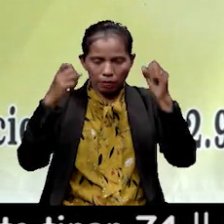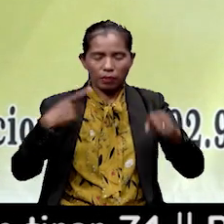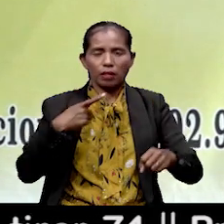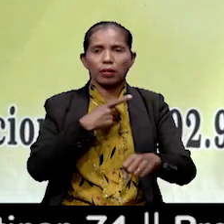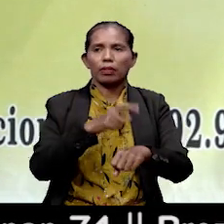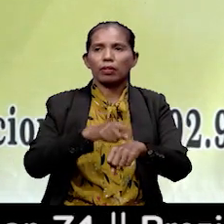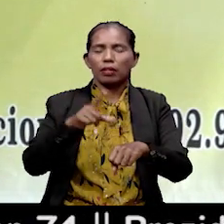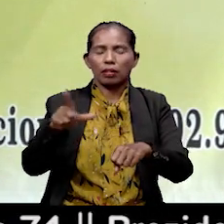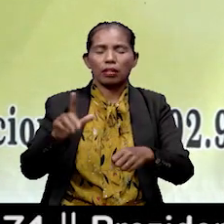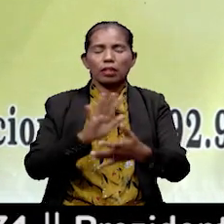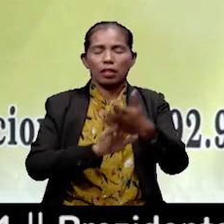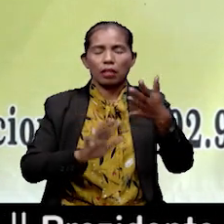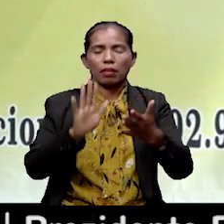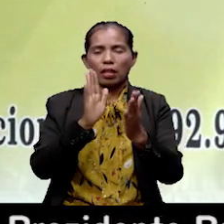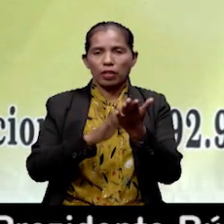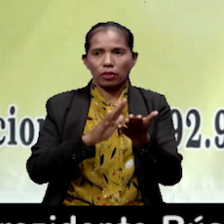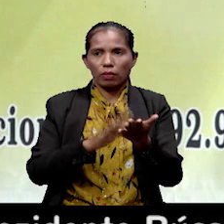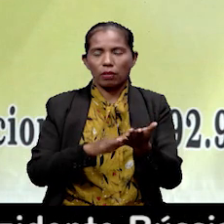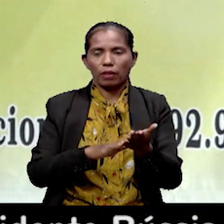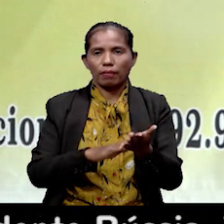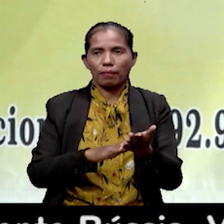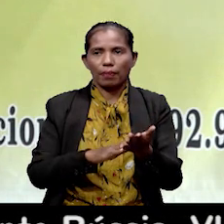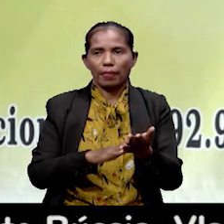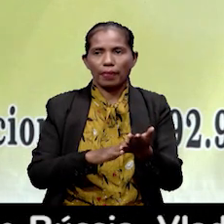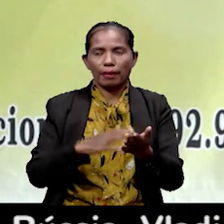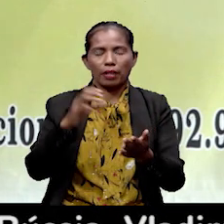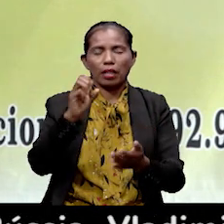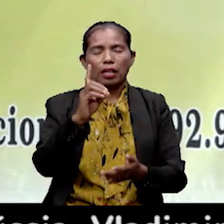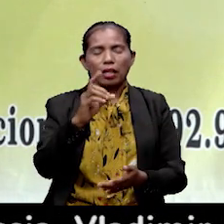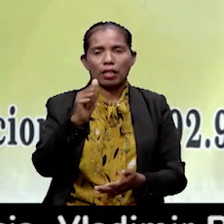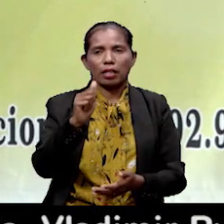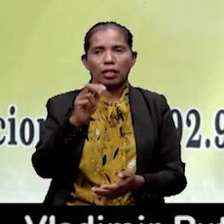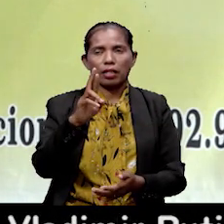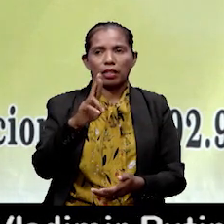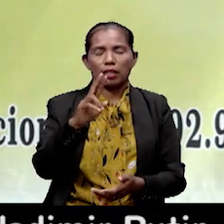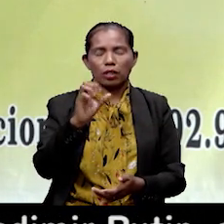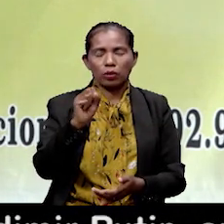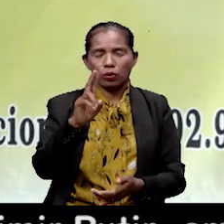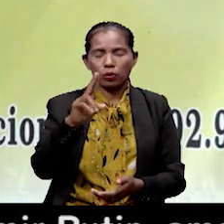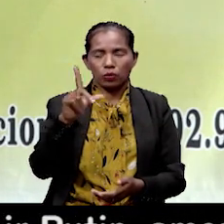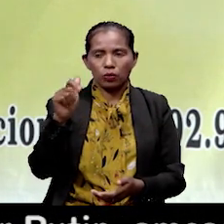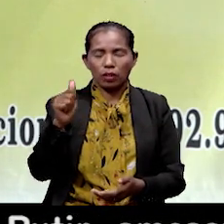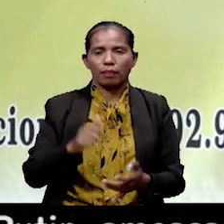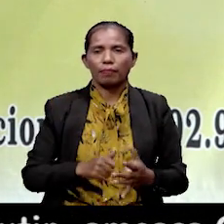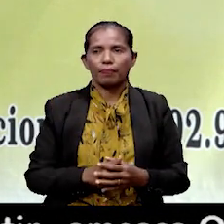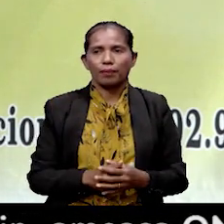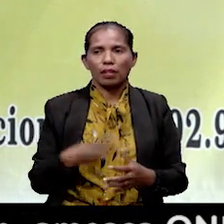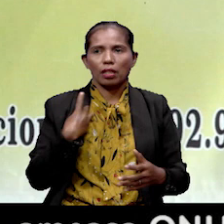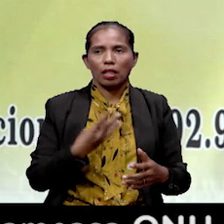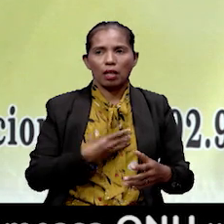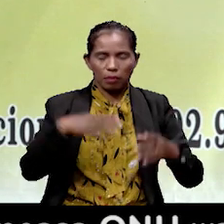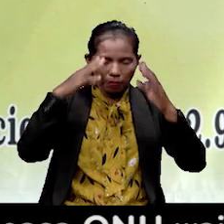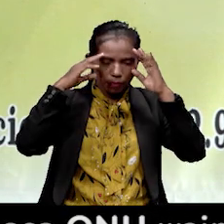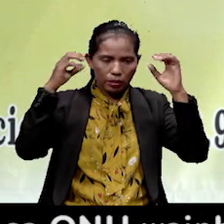nacional, inagura escola iha darsula, iha atu baustiku niniane, ami